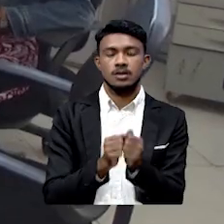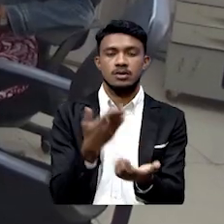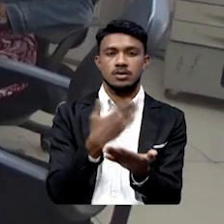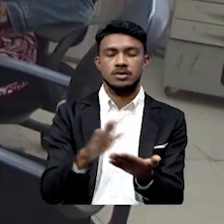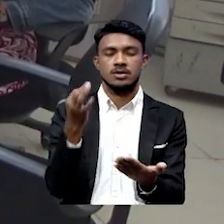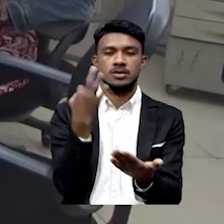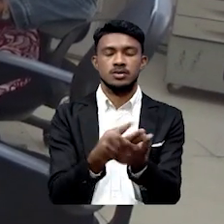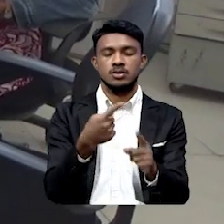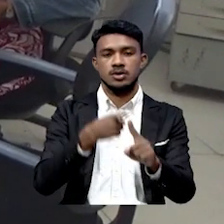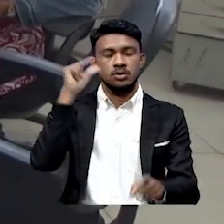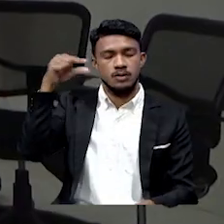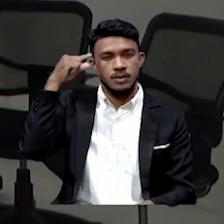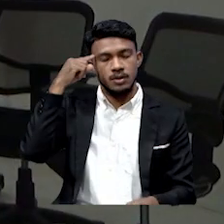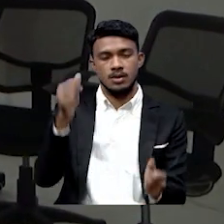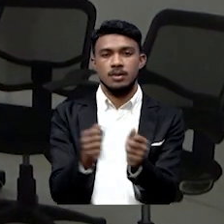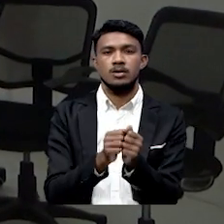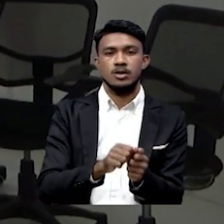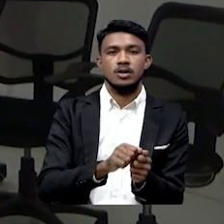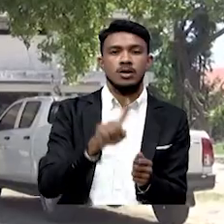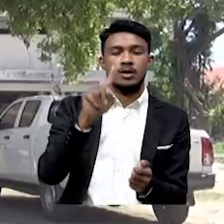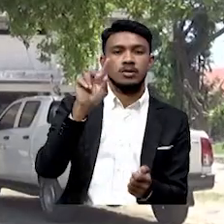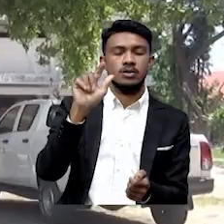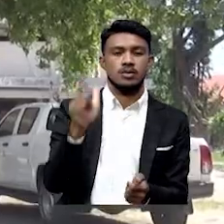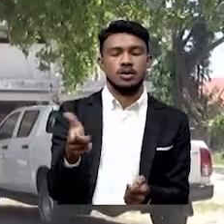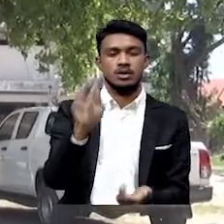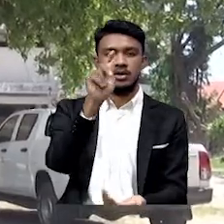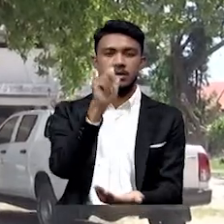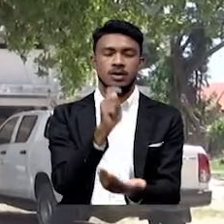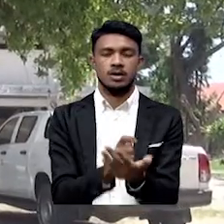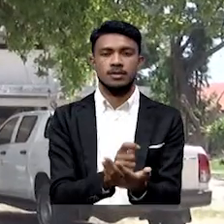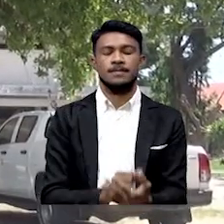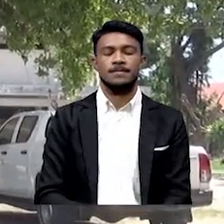husi governo hamutuk rehung ruan luresing hitung. Abra Omral, ZMN.